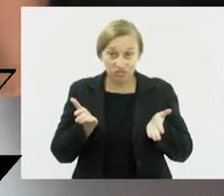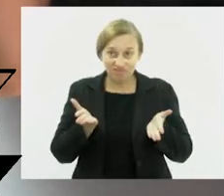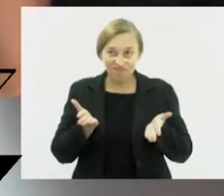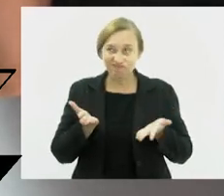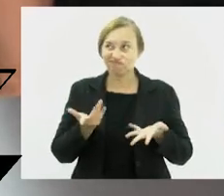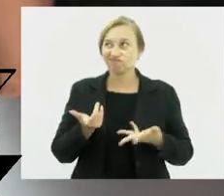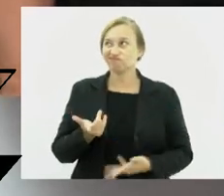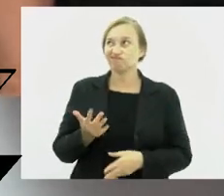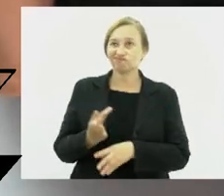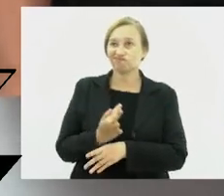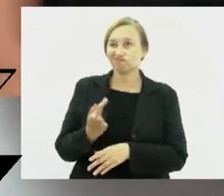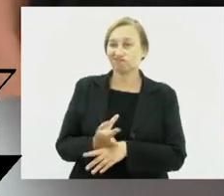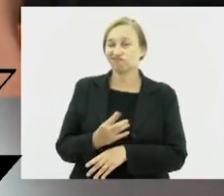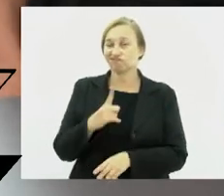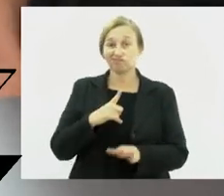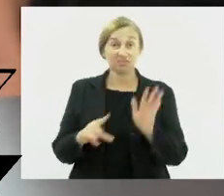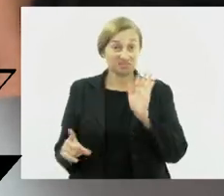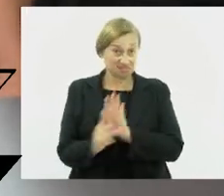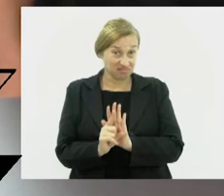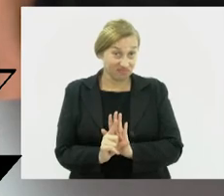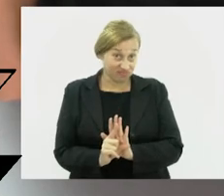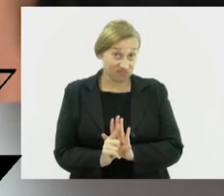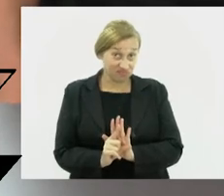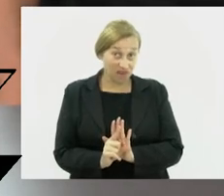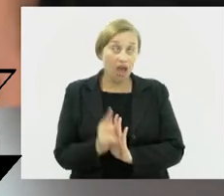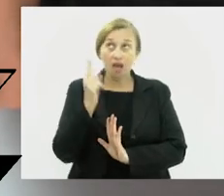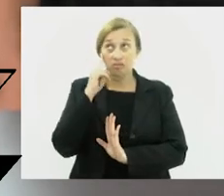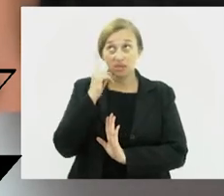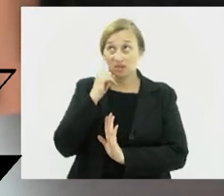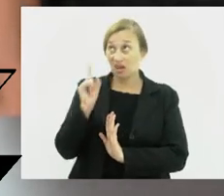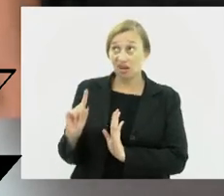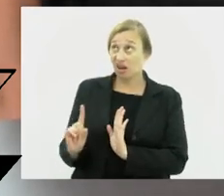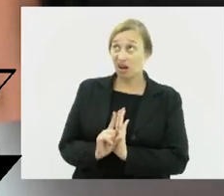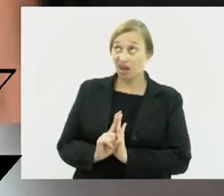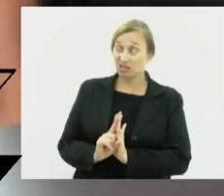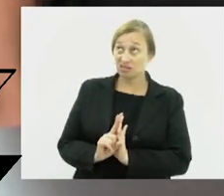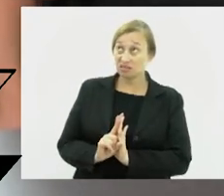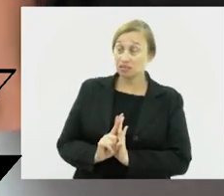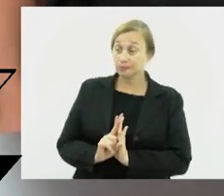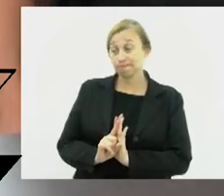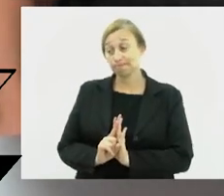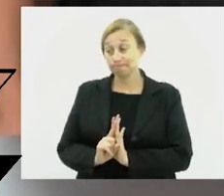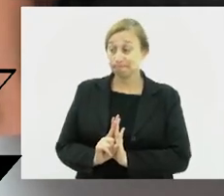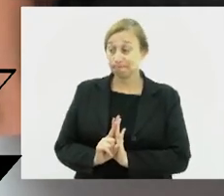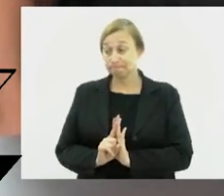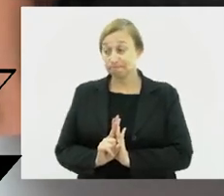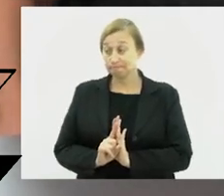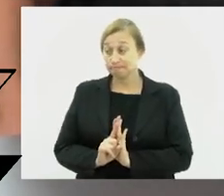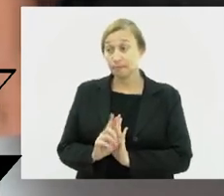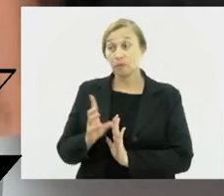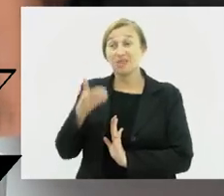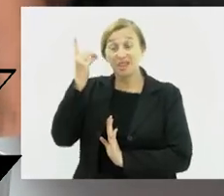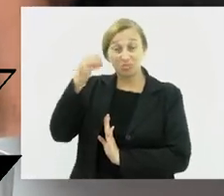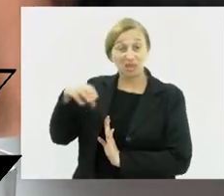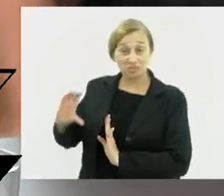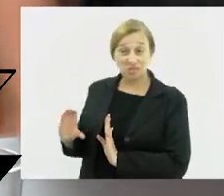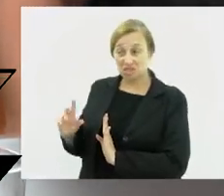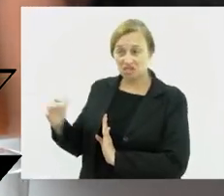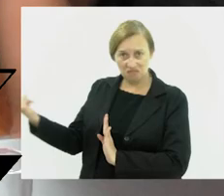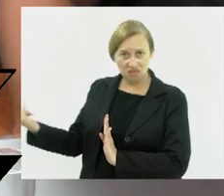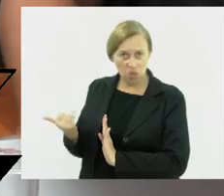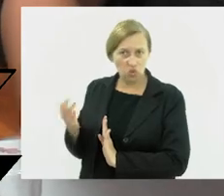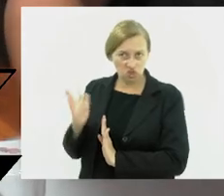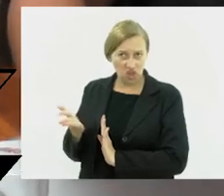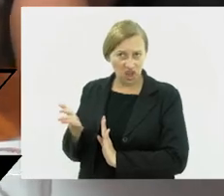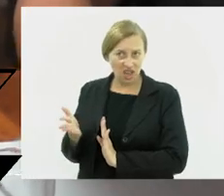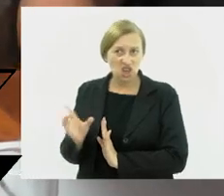adianta nós termos leis, tá? A gente pensar em leis, como o deputado Carlos Mink falou, a gente